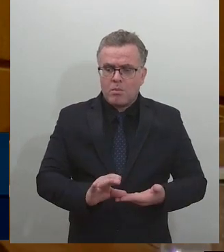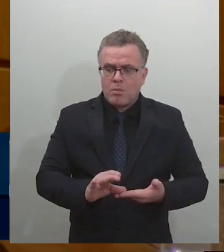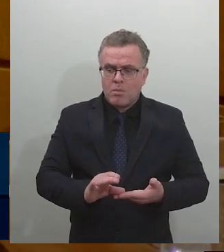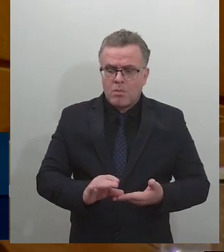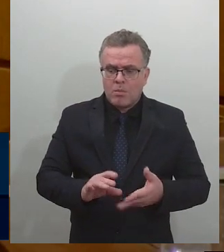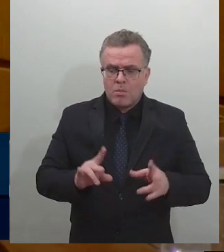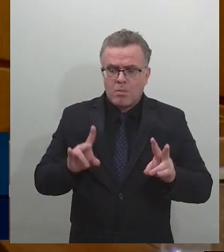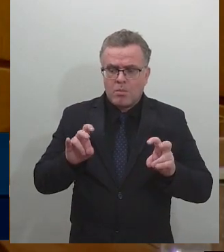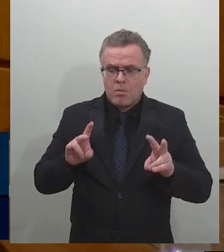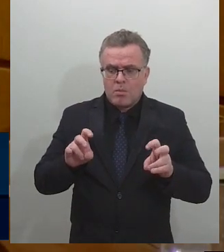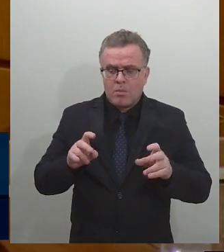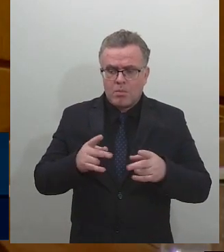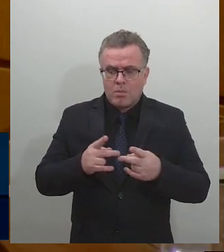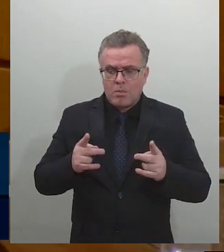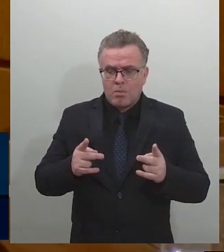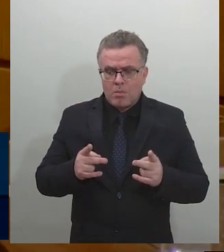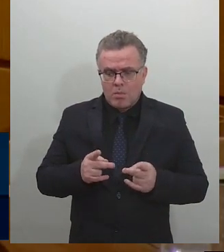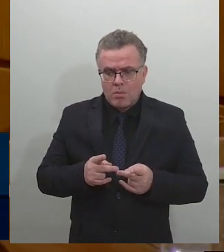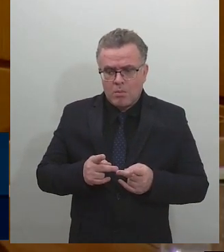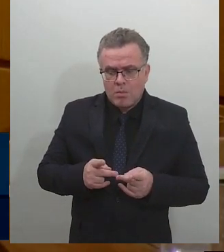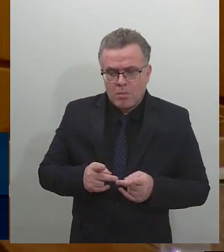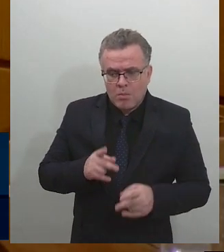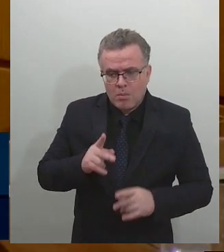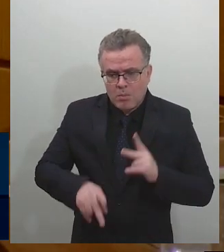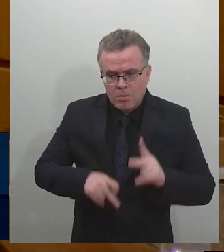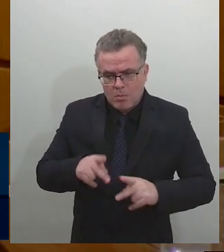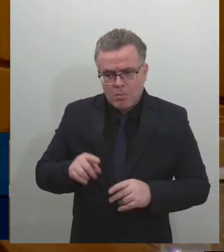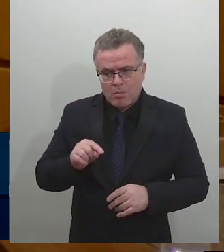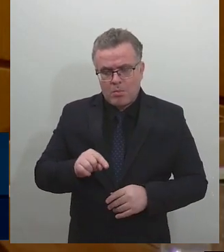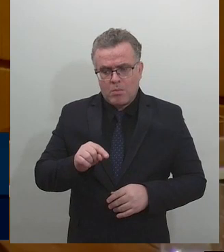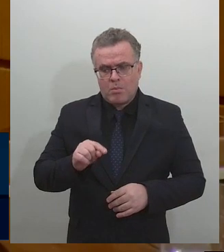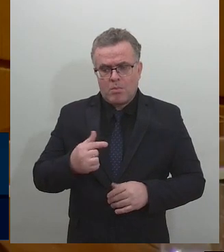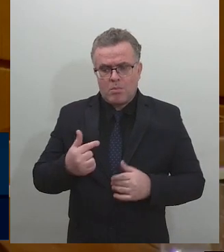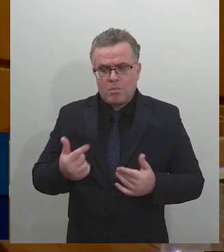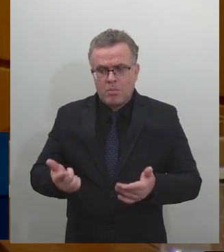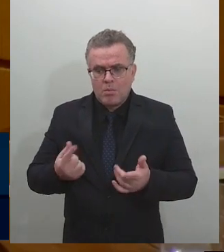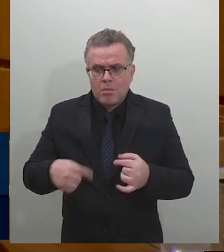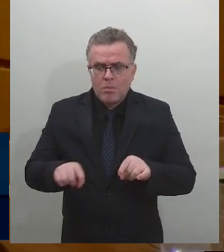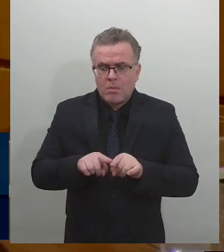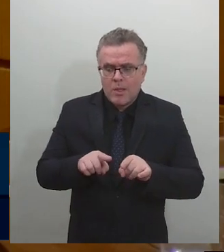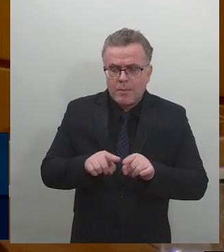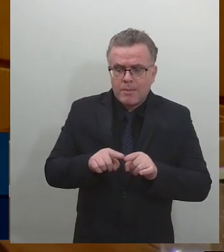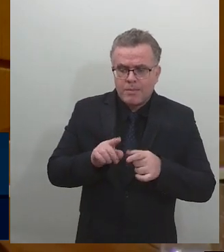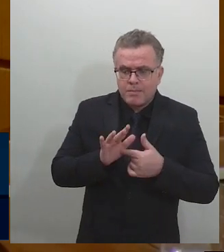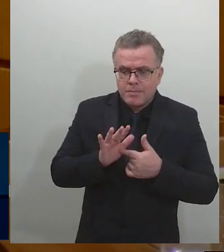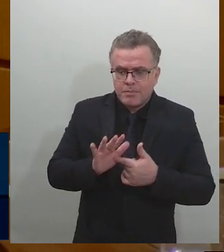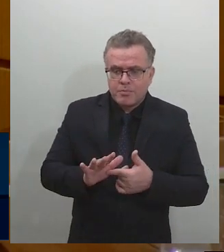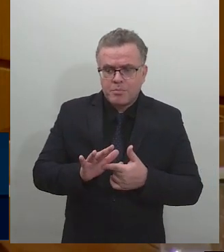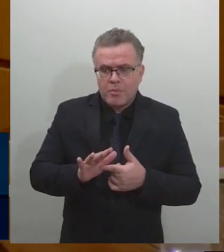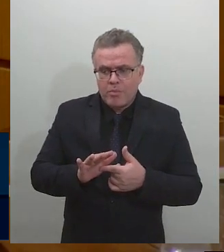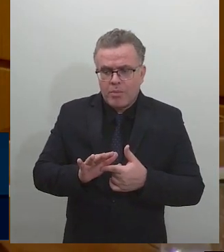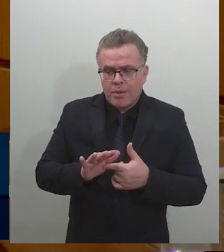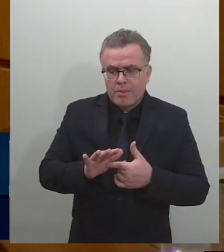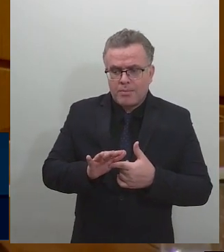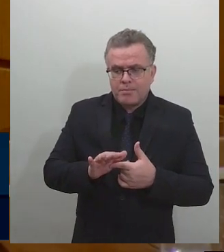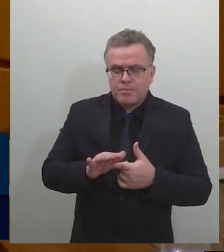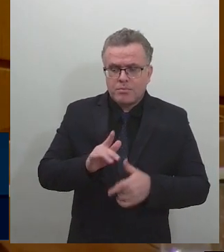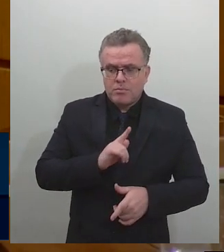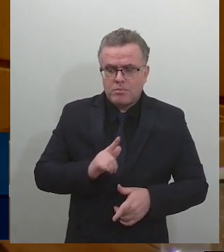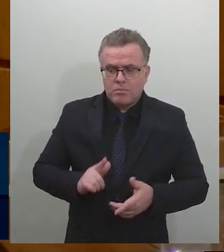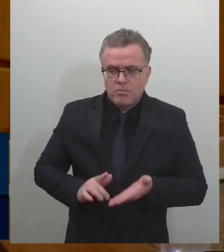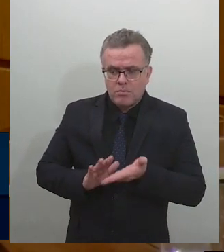Também não posso deixar de parabenizar nosso governador, Fábio Mitidieri,